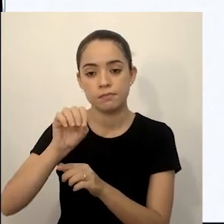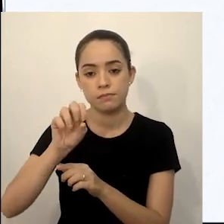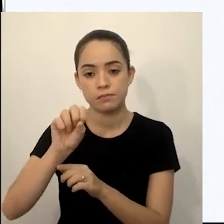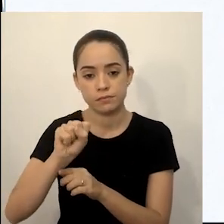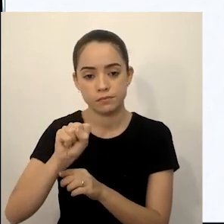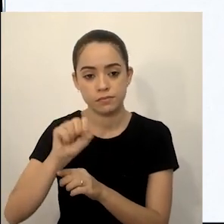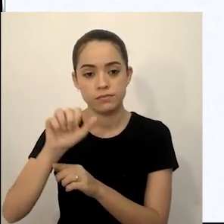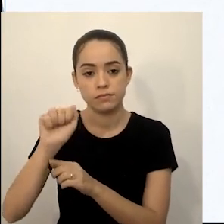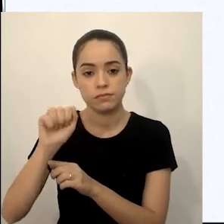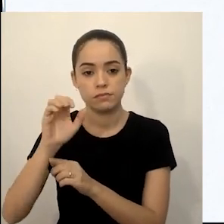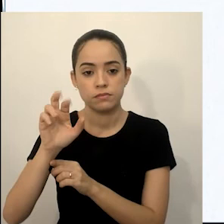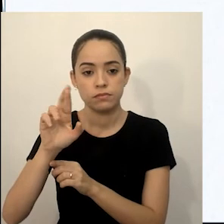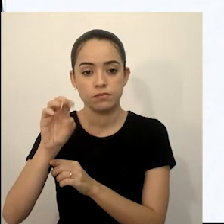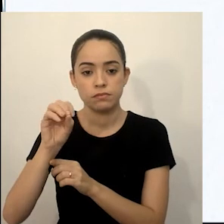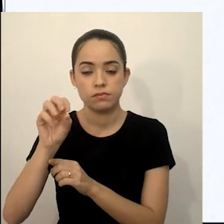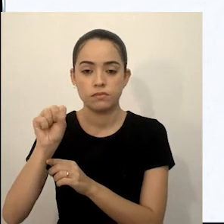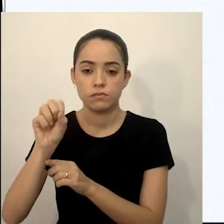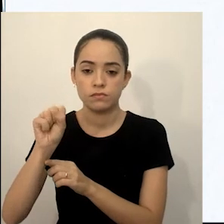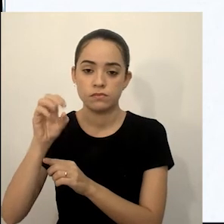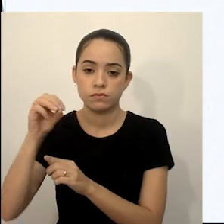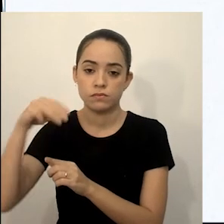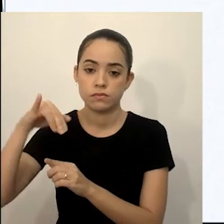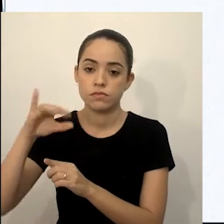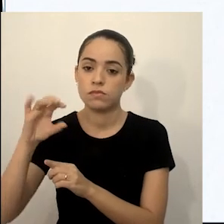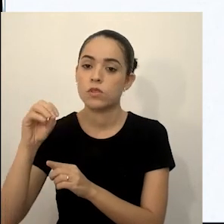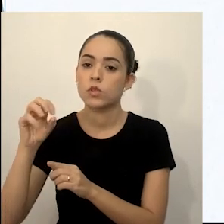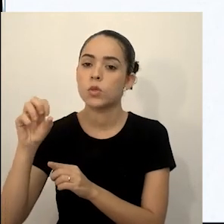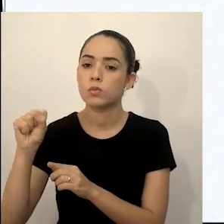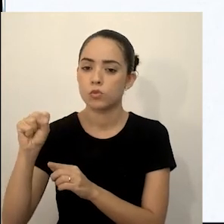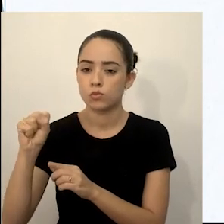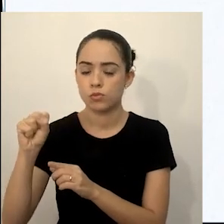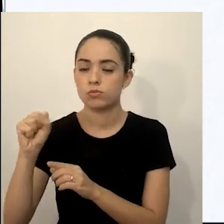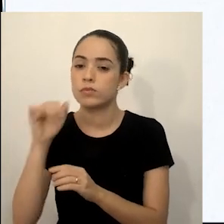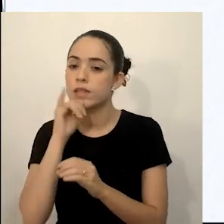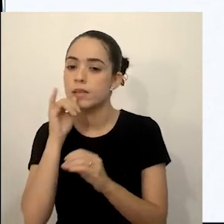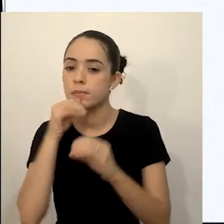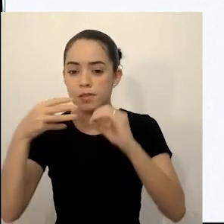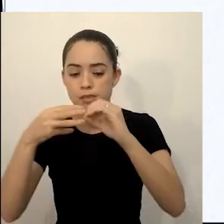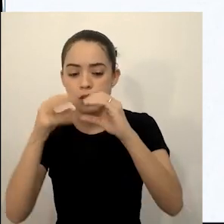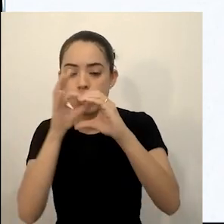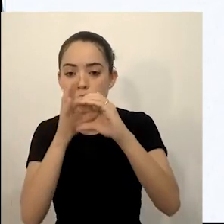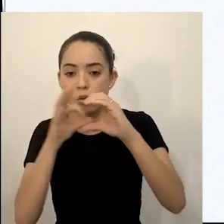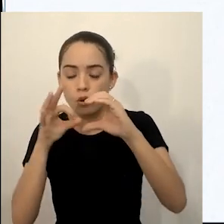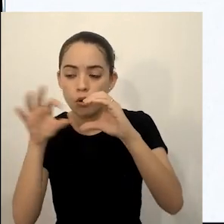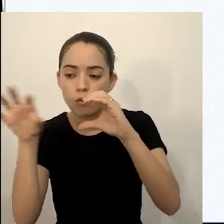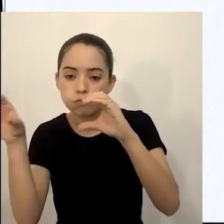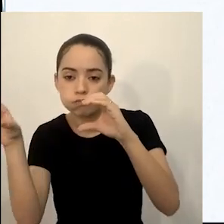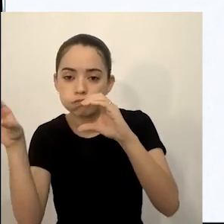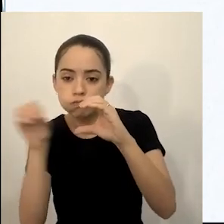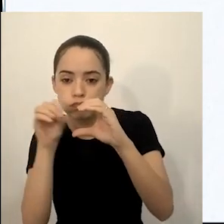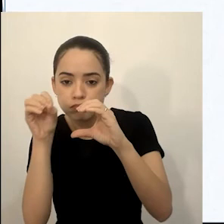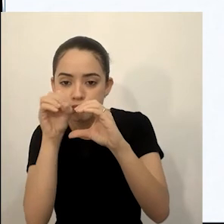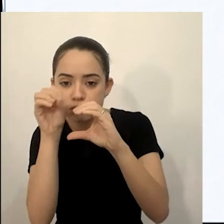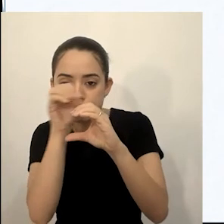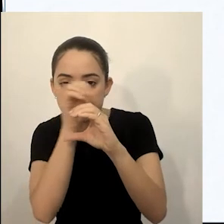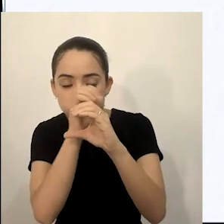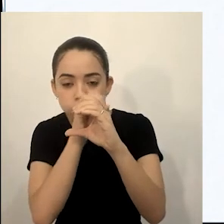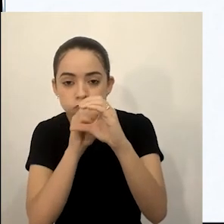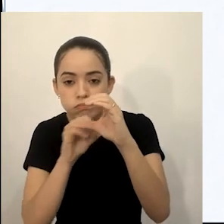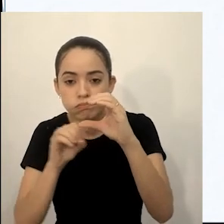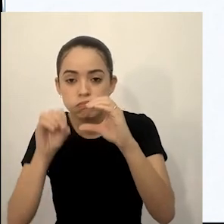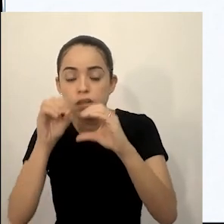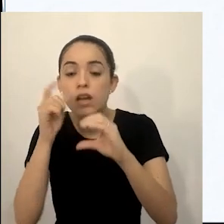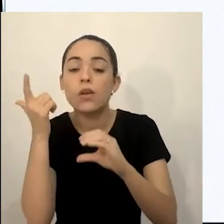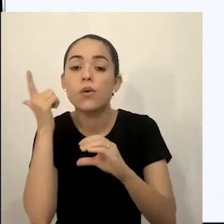acrossômicos que conglomeram próximo ao núcleo, formando